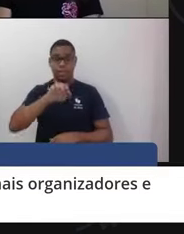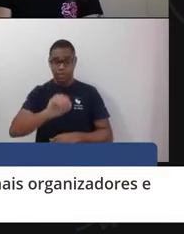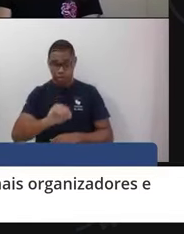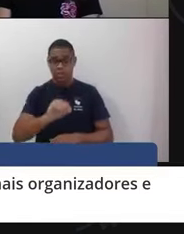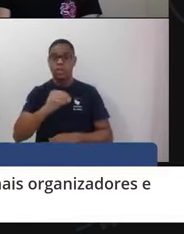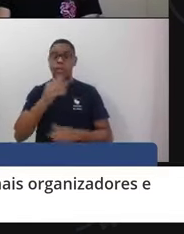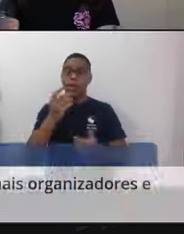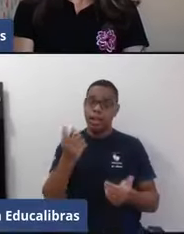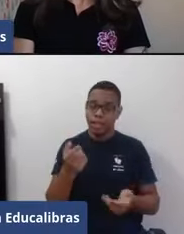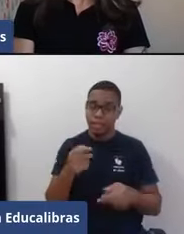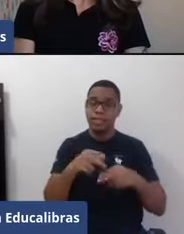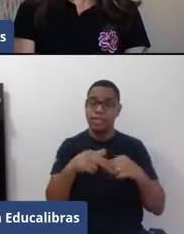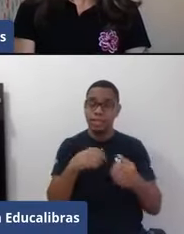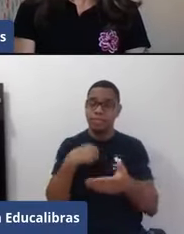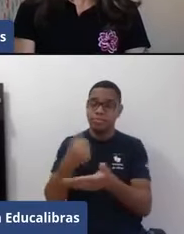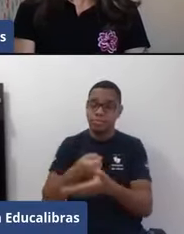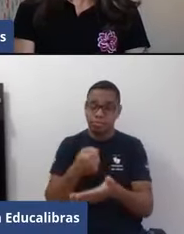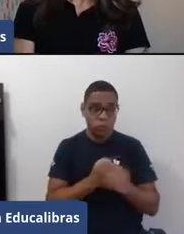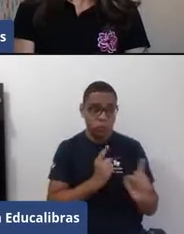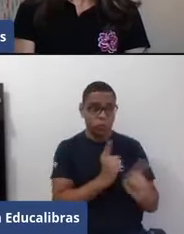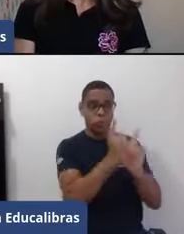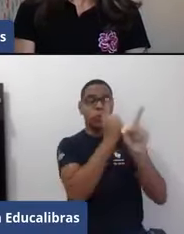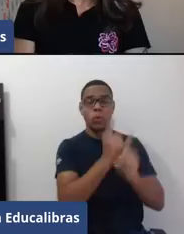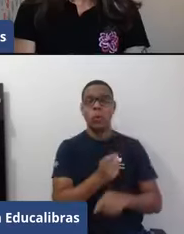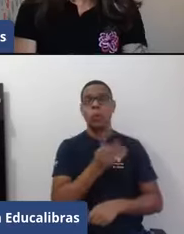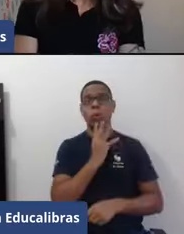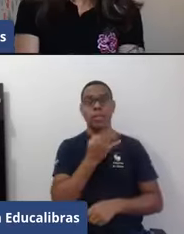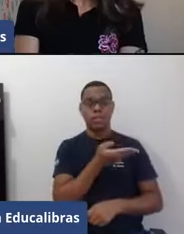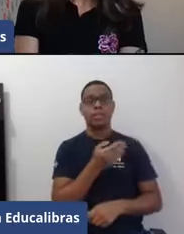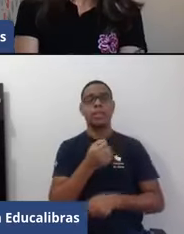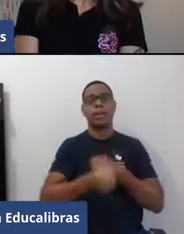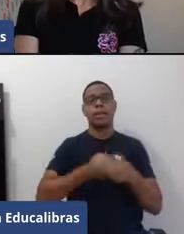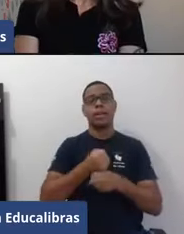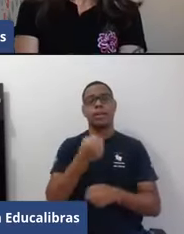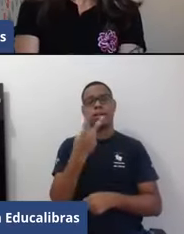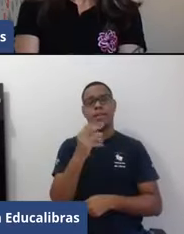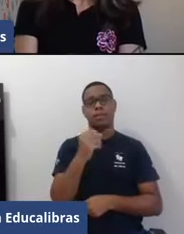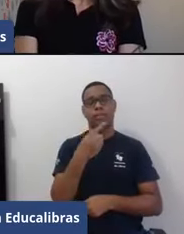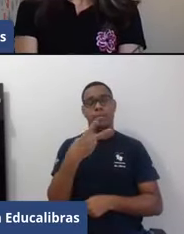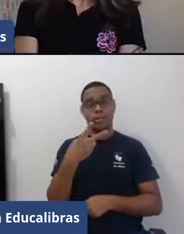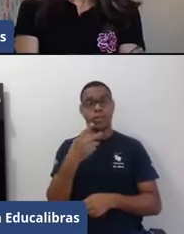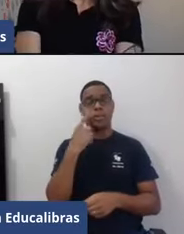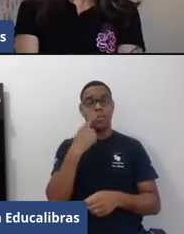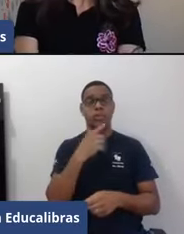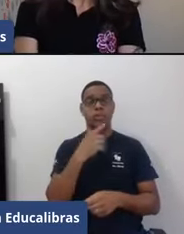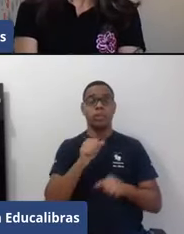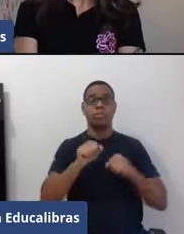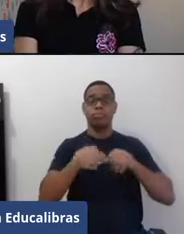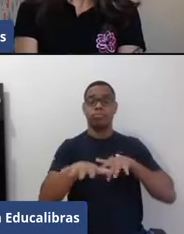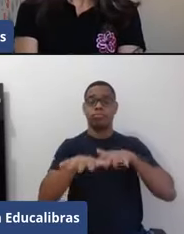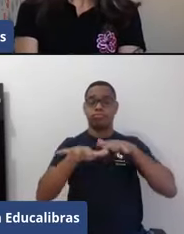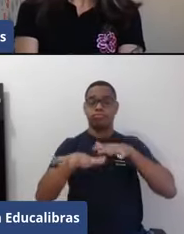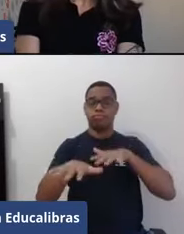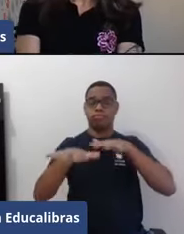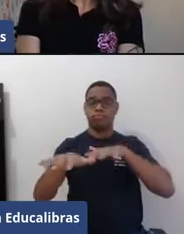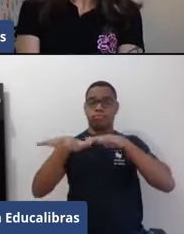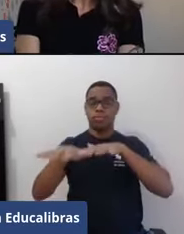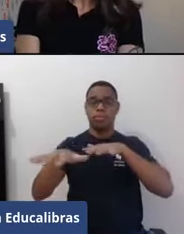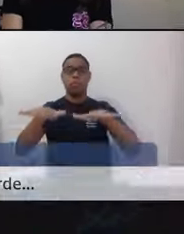dessa militância. Eu conheci o Adelino em 2012, numa passeata do Movimento